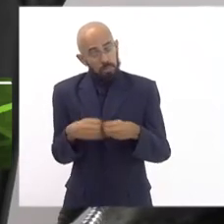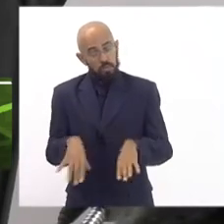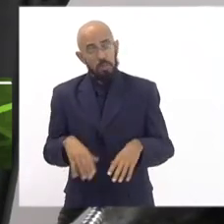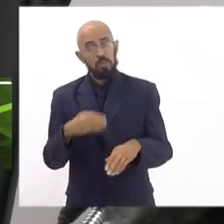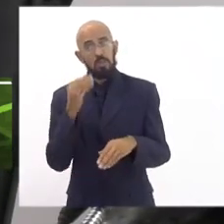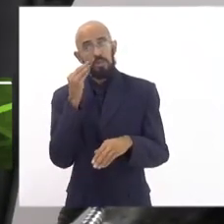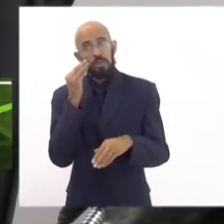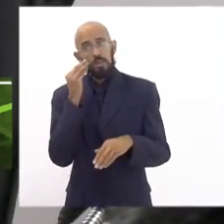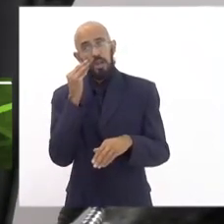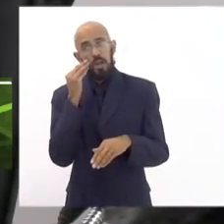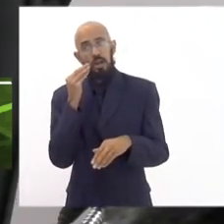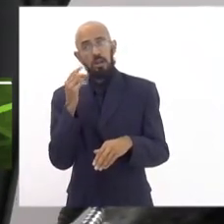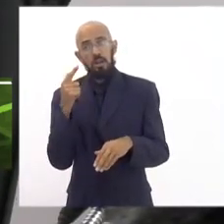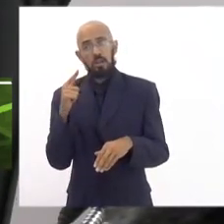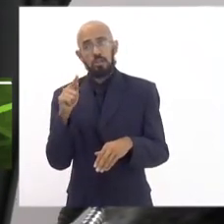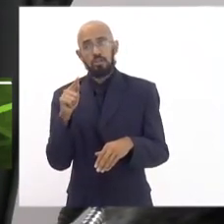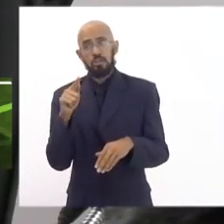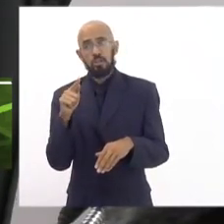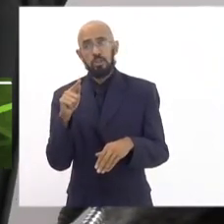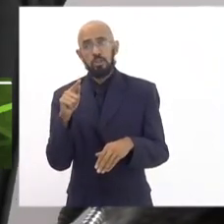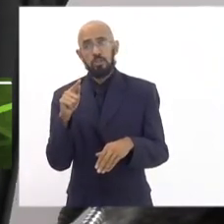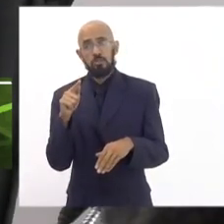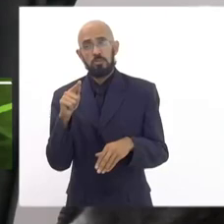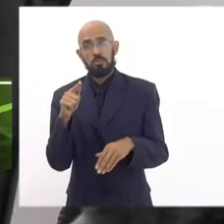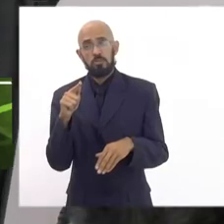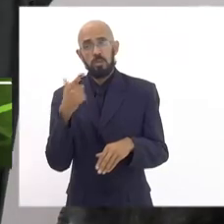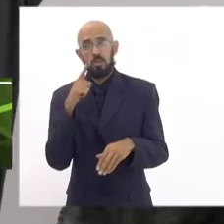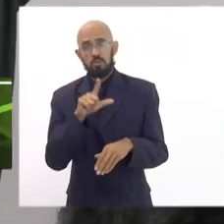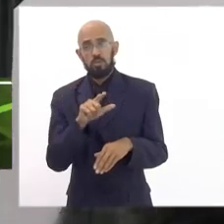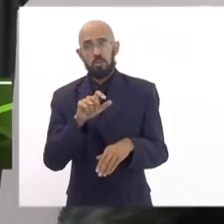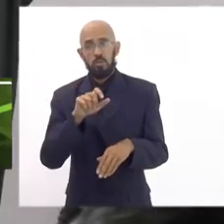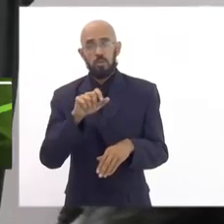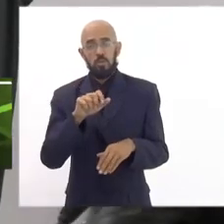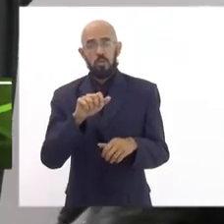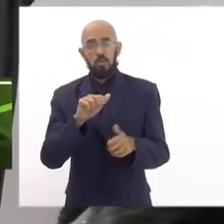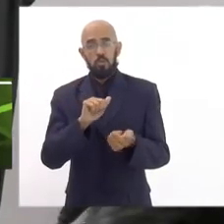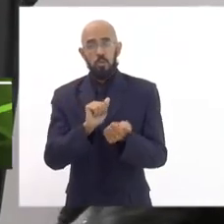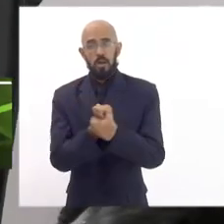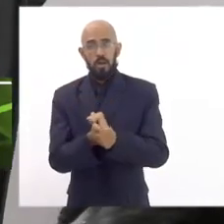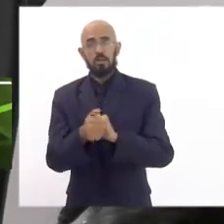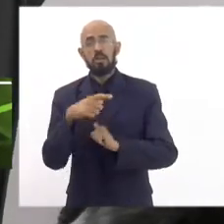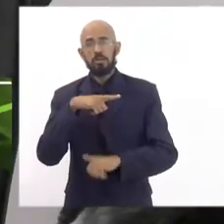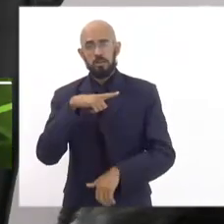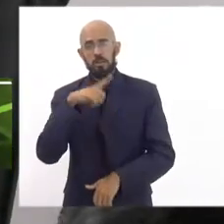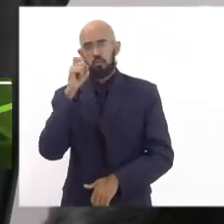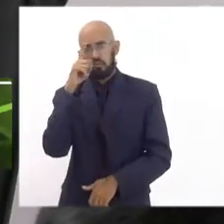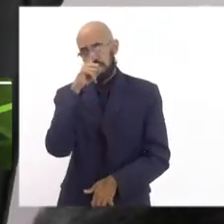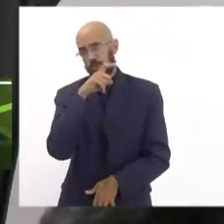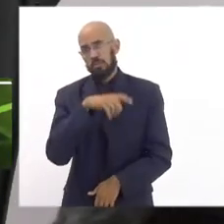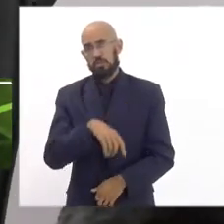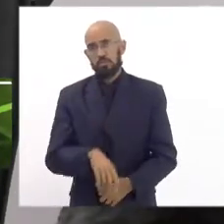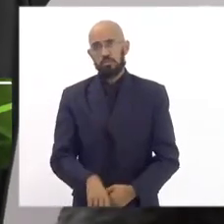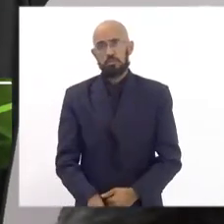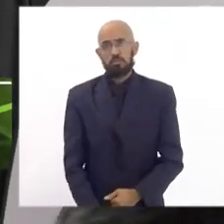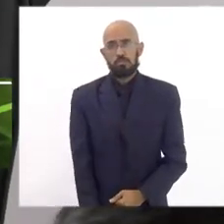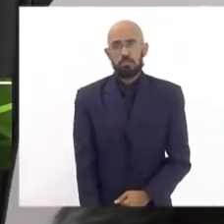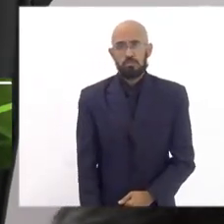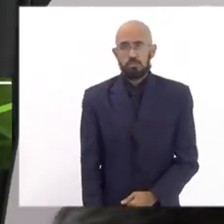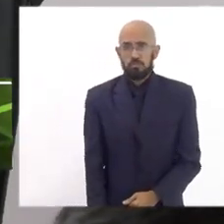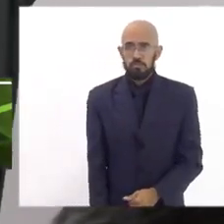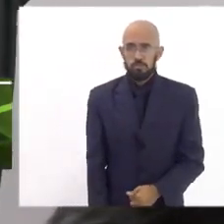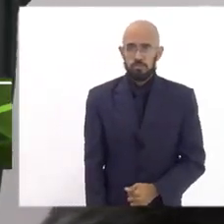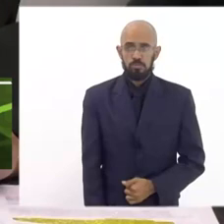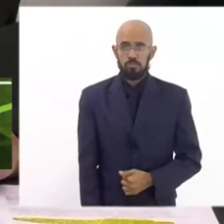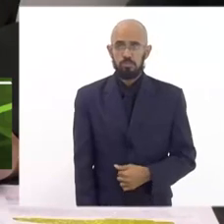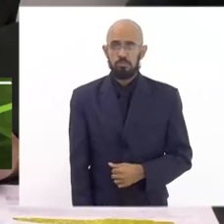sentido de garantir para o atleta amador. Esse que tem dificuldade mesmo. Perfeito. Entendeu?